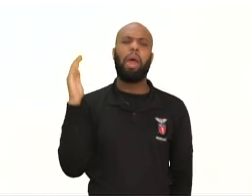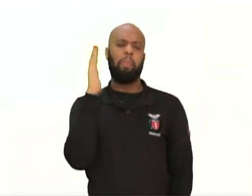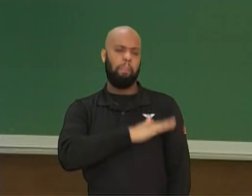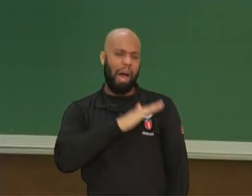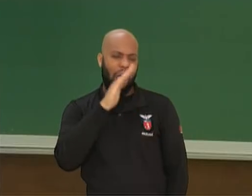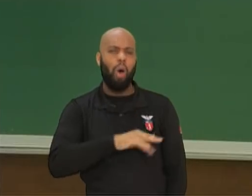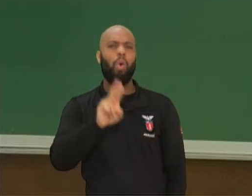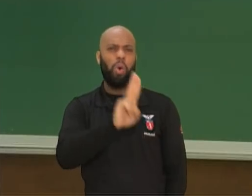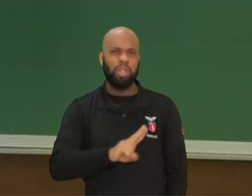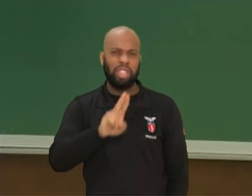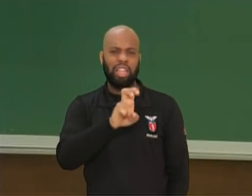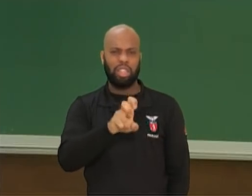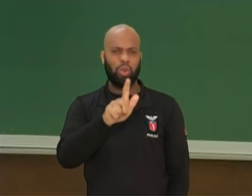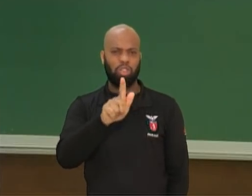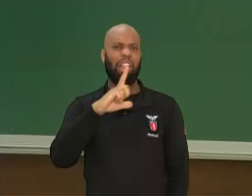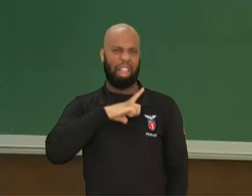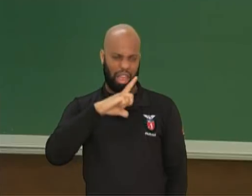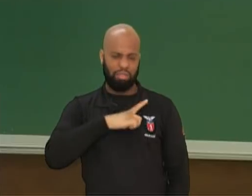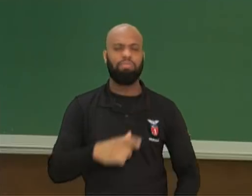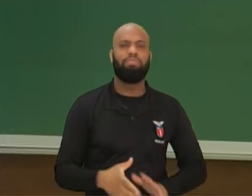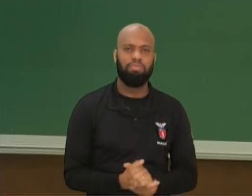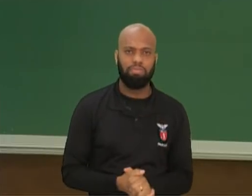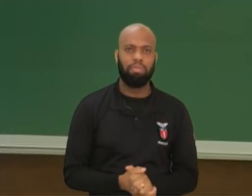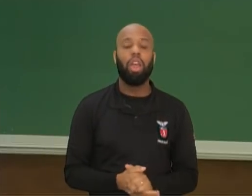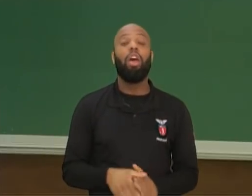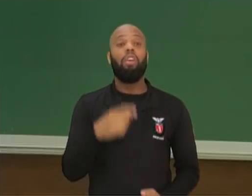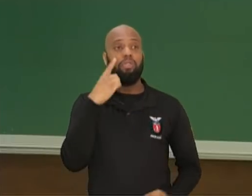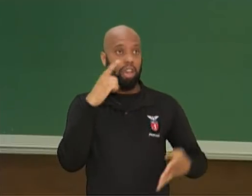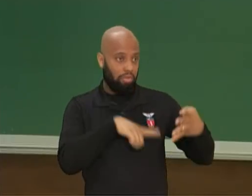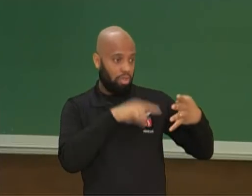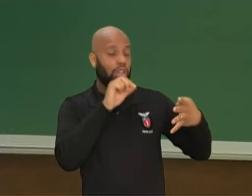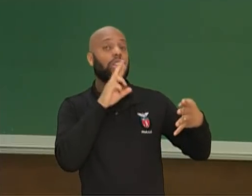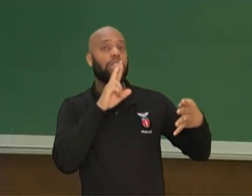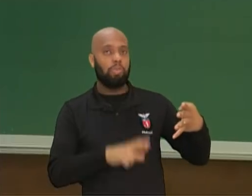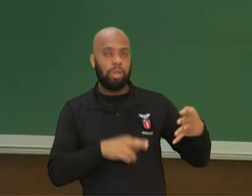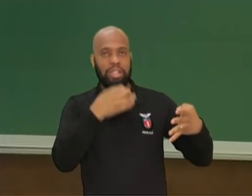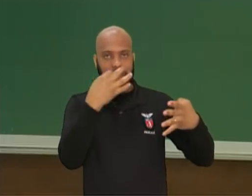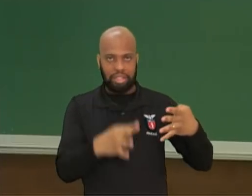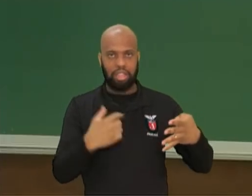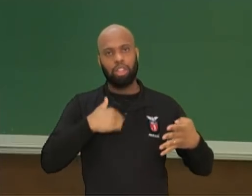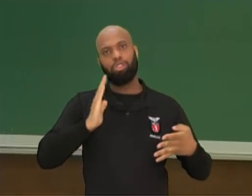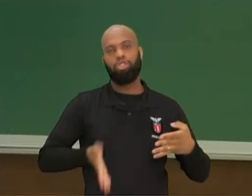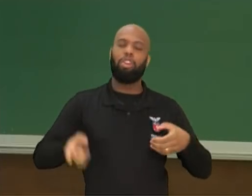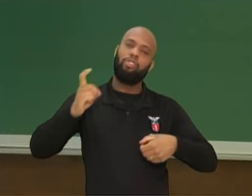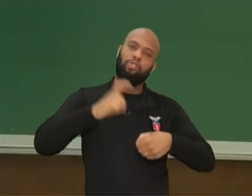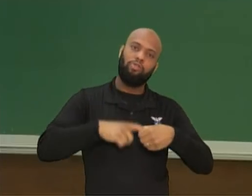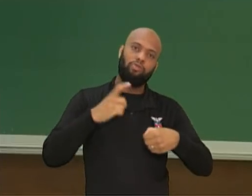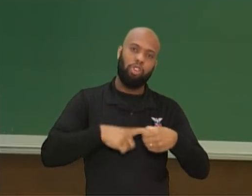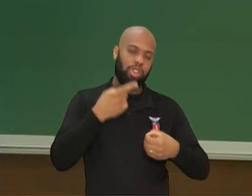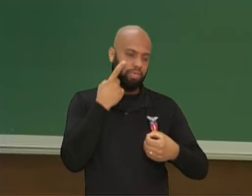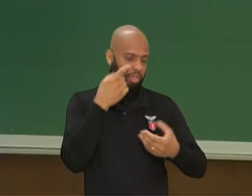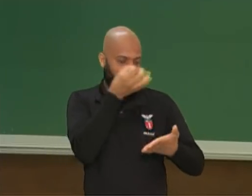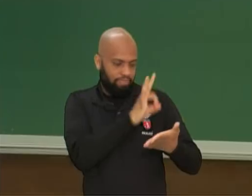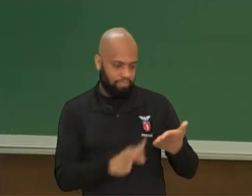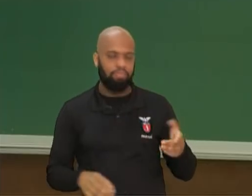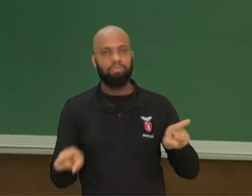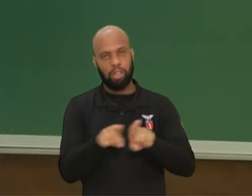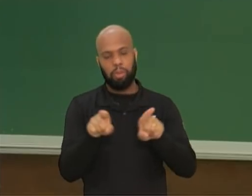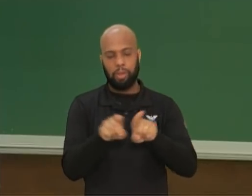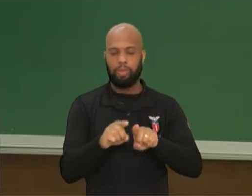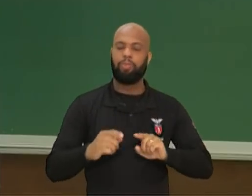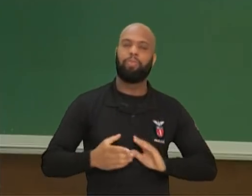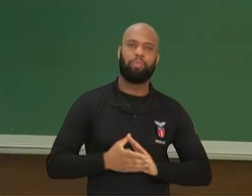da tecnologia 5G. Veja a resposta lá, né? Marque a resposta correta e